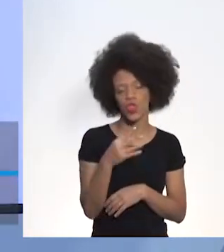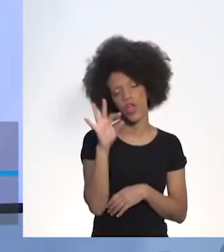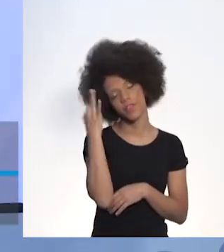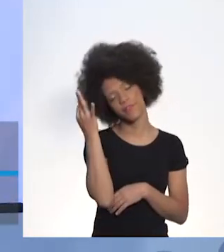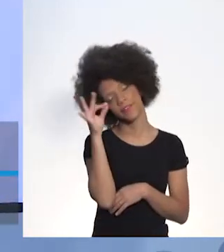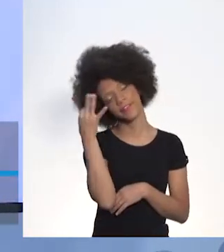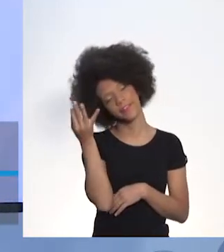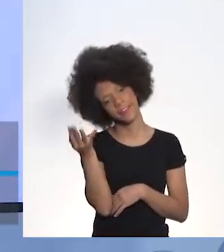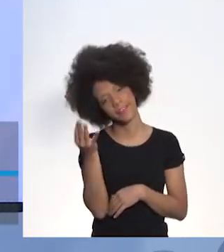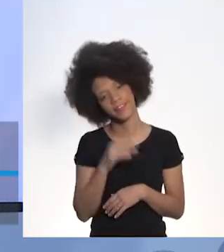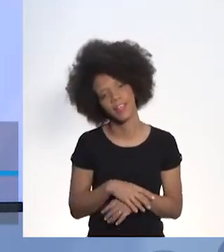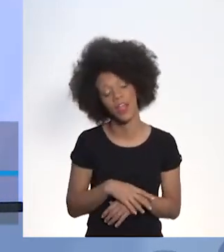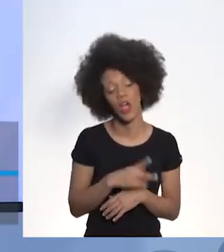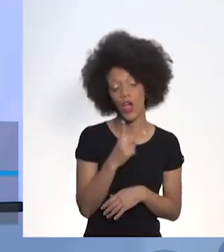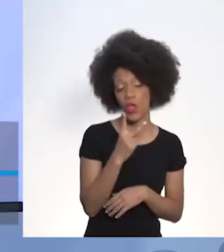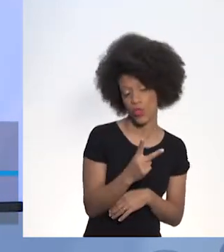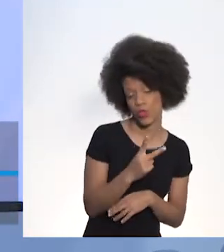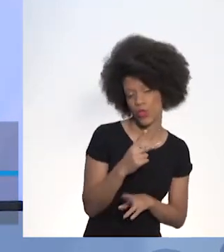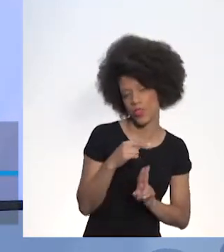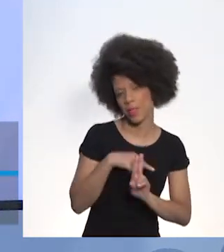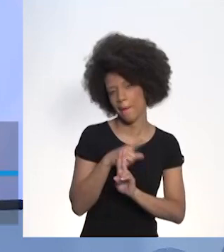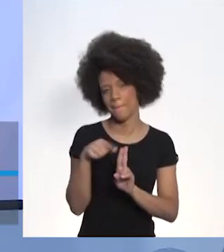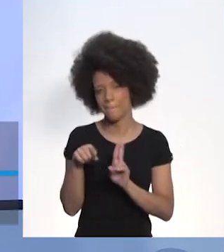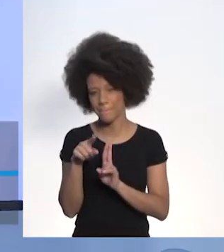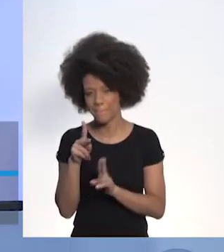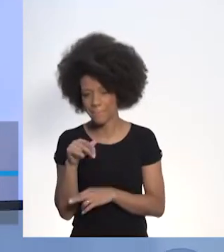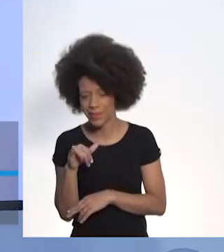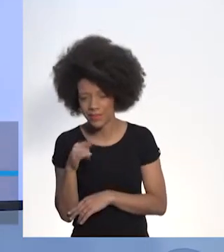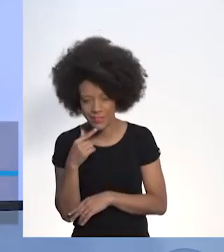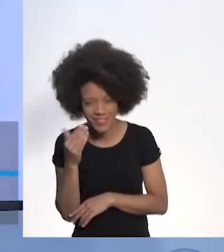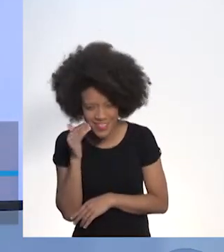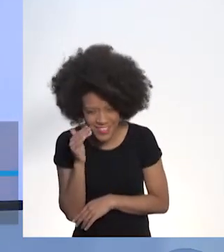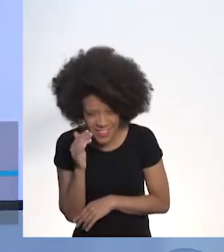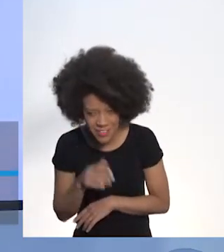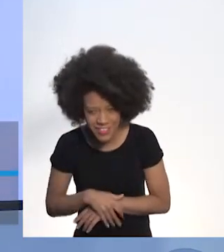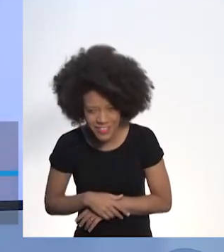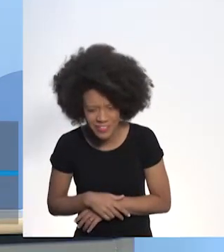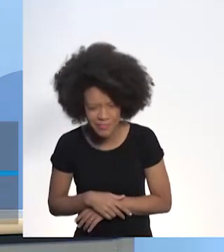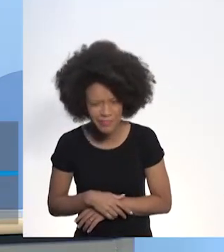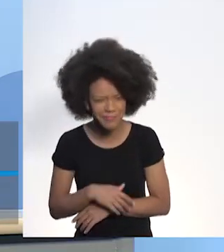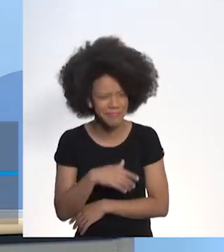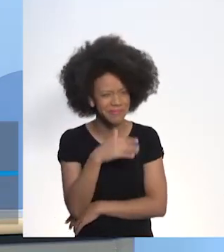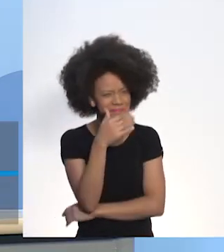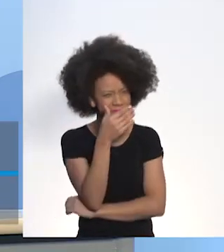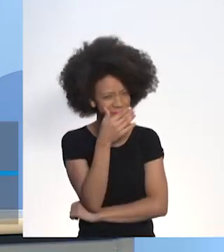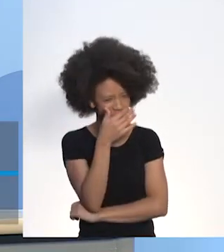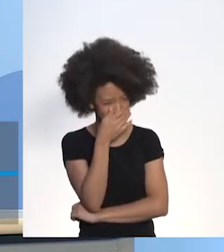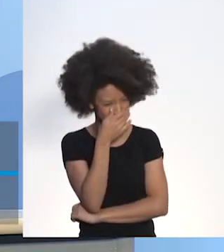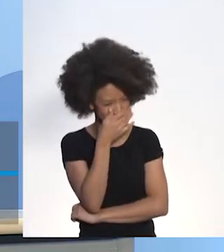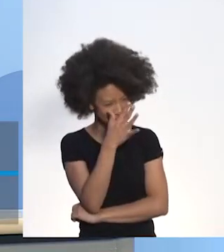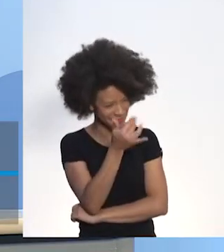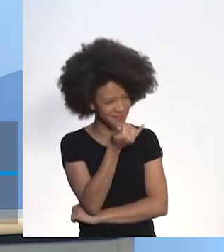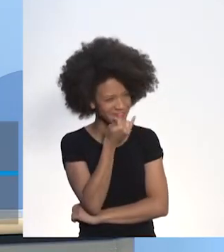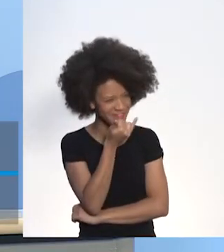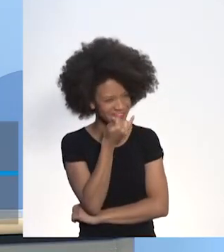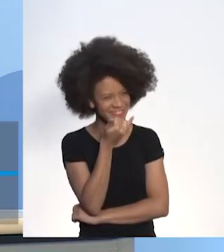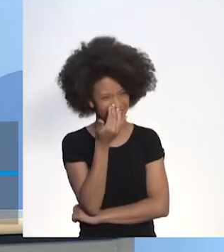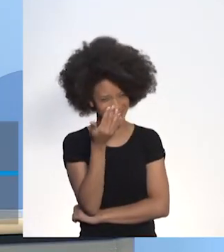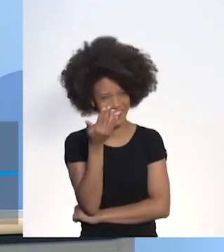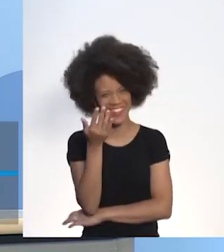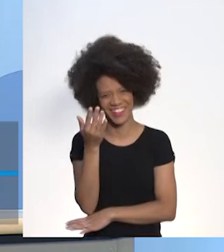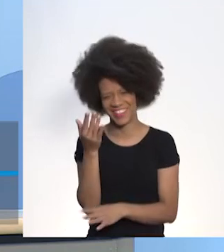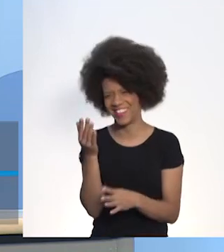né? 2πr, entendeu aí a relação, né? Pierre na França é igual desculpa, Silva. isso, obrigada,